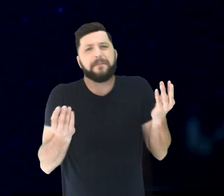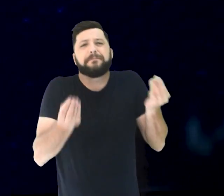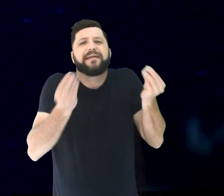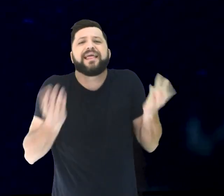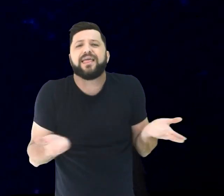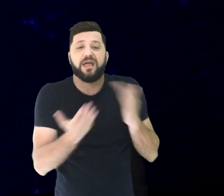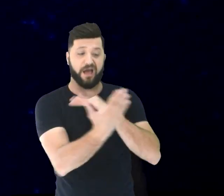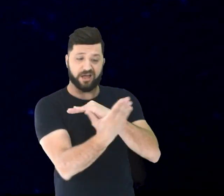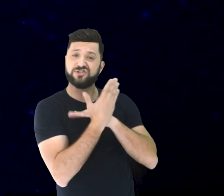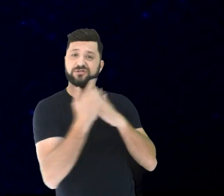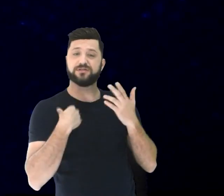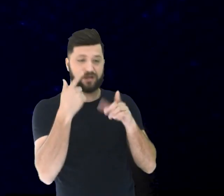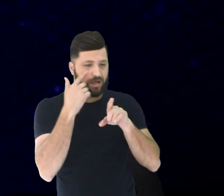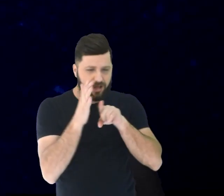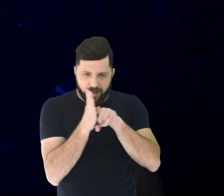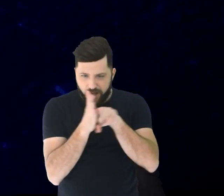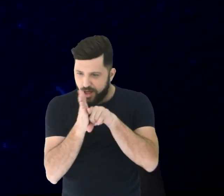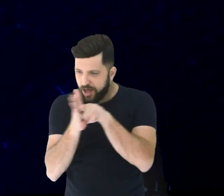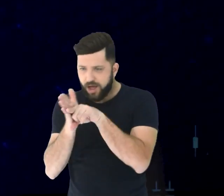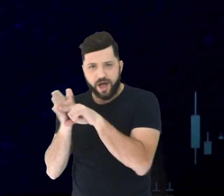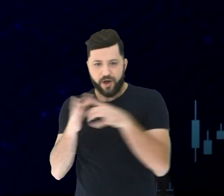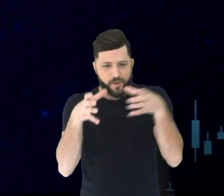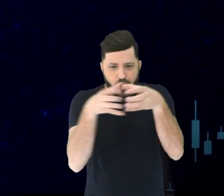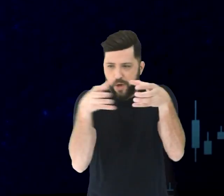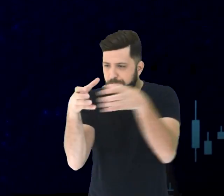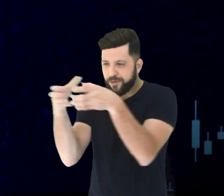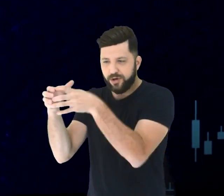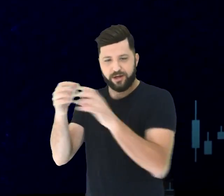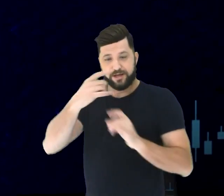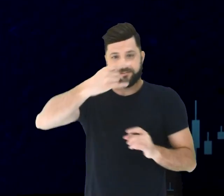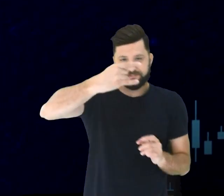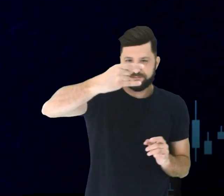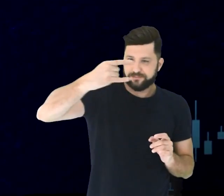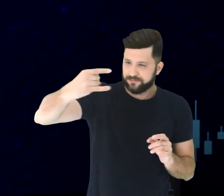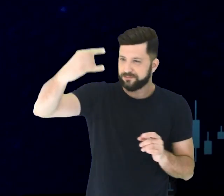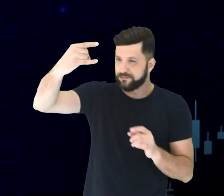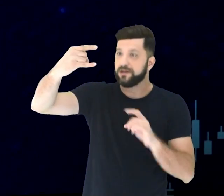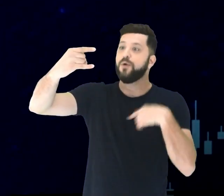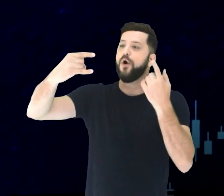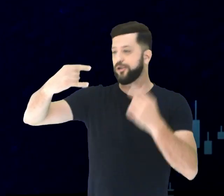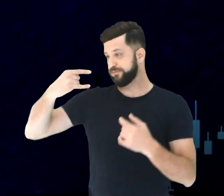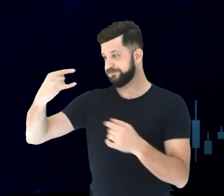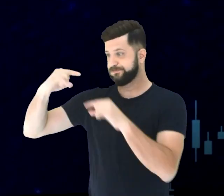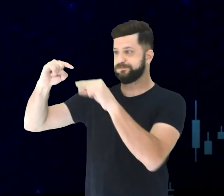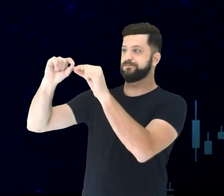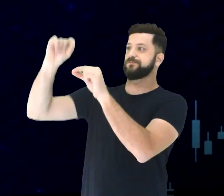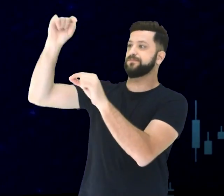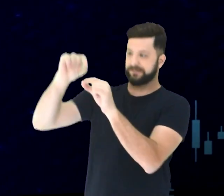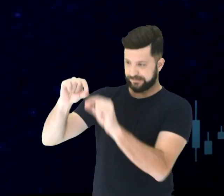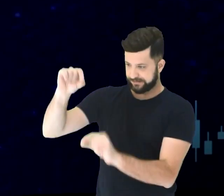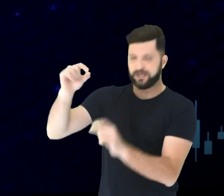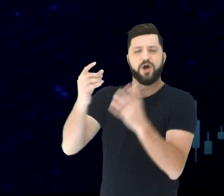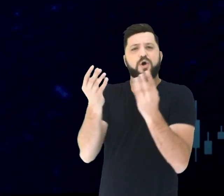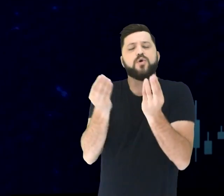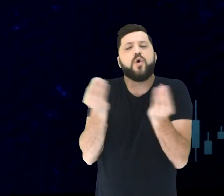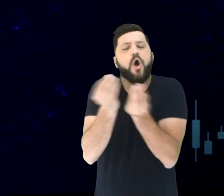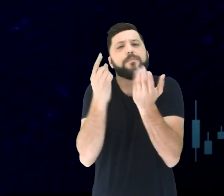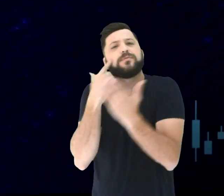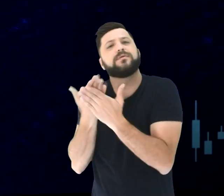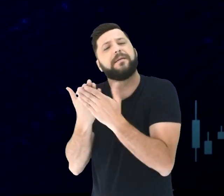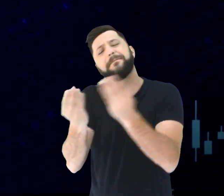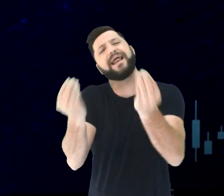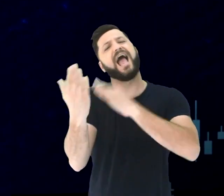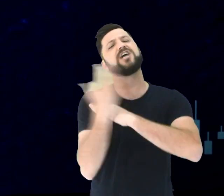conseguir analisar e separar esse esquema os em dois grandes grupos como os grupos o grupo dos quilos de tendência e o grupo dos Kendall de indefinição